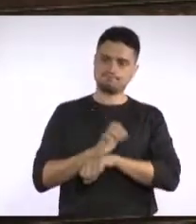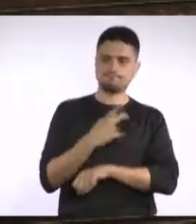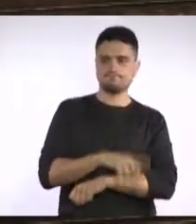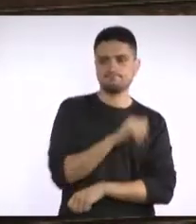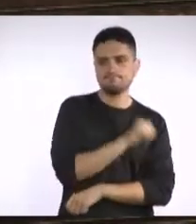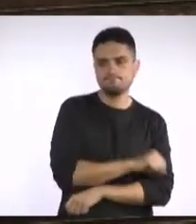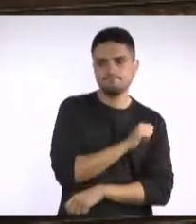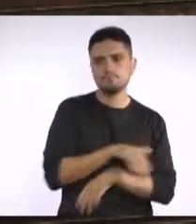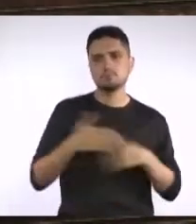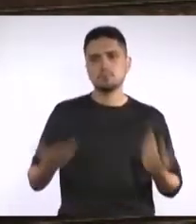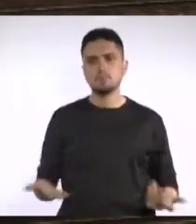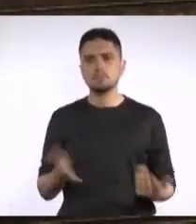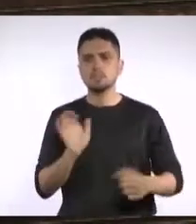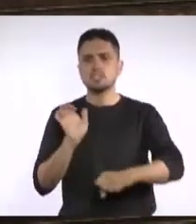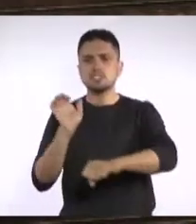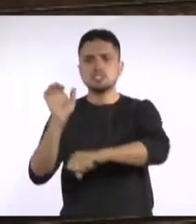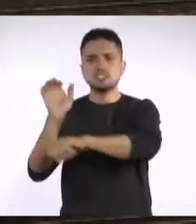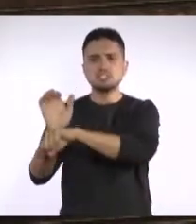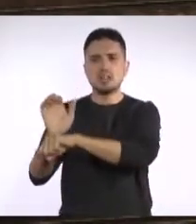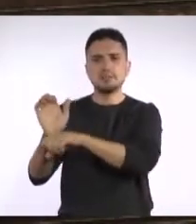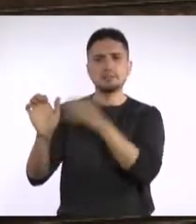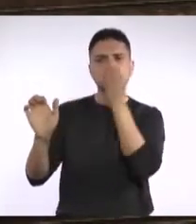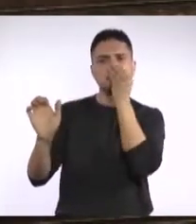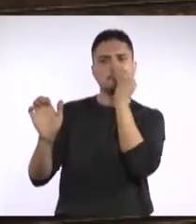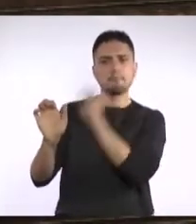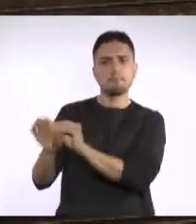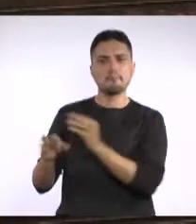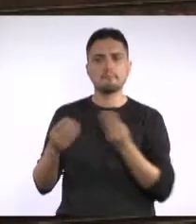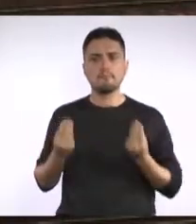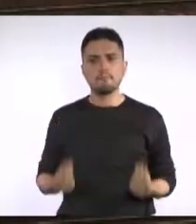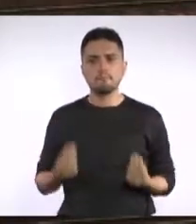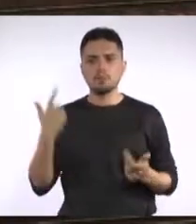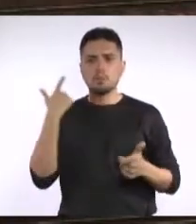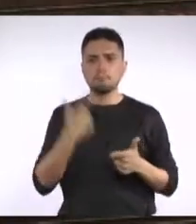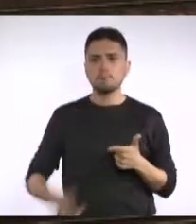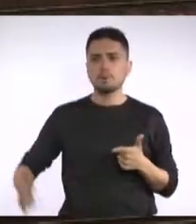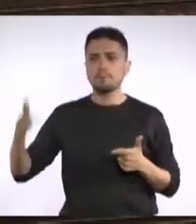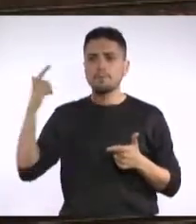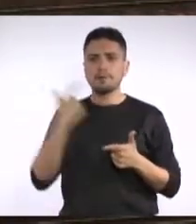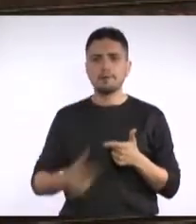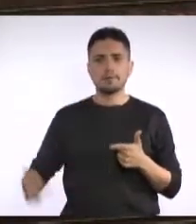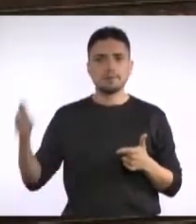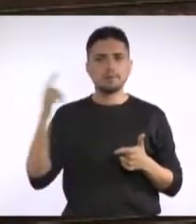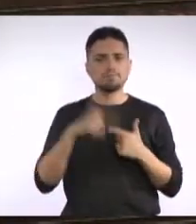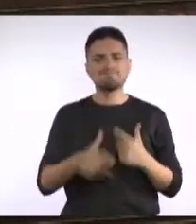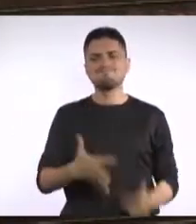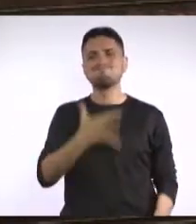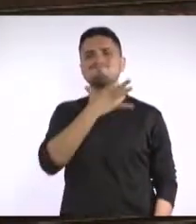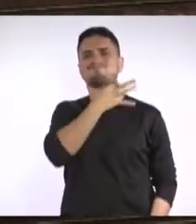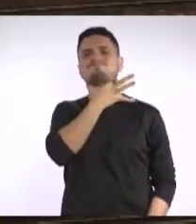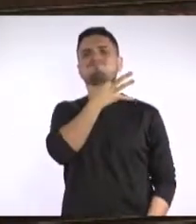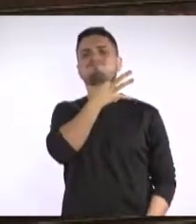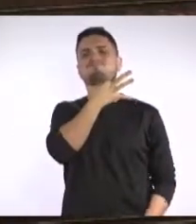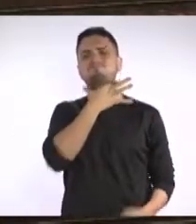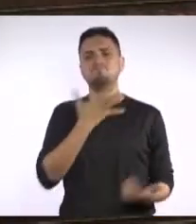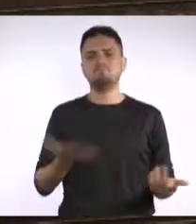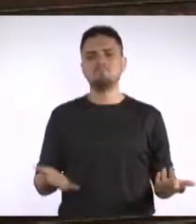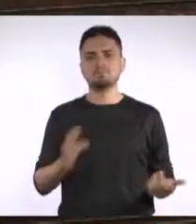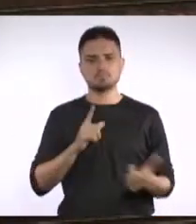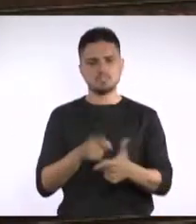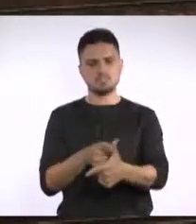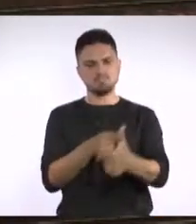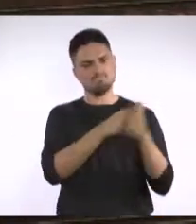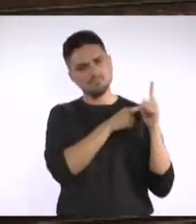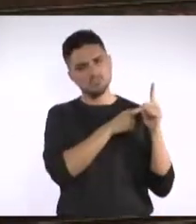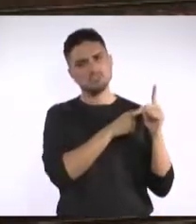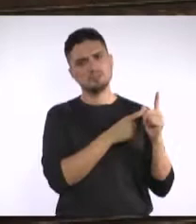deixa o Estado no problema que nós estamos. A gente está numa crise completa, com as dívidas do Estado acima